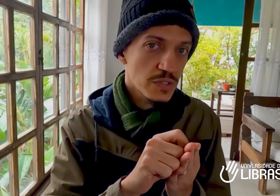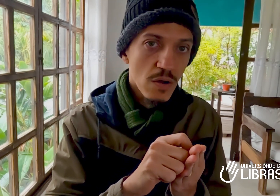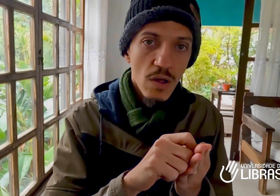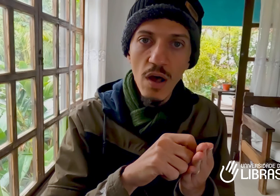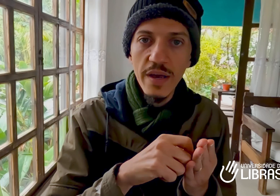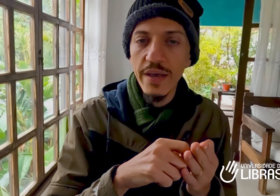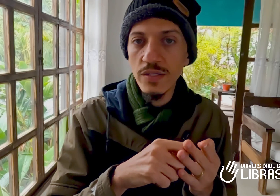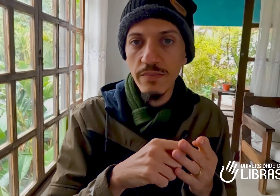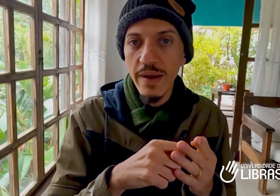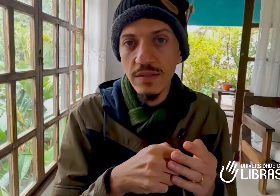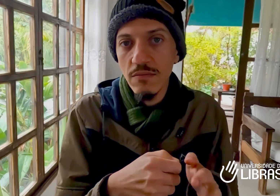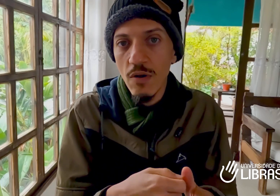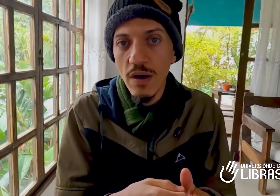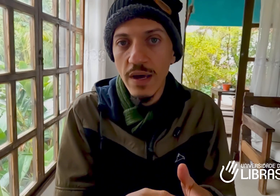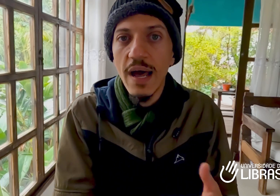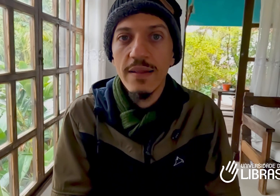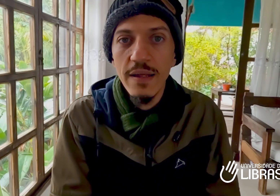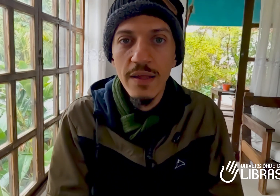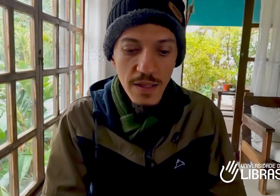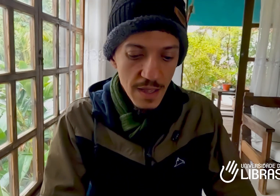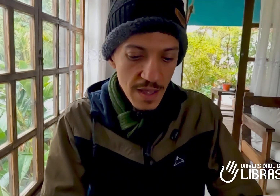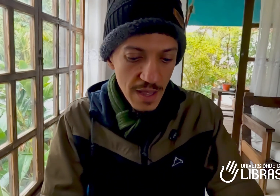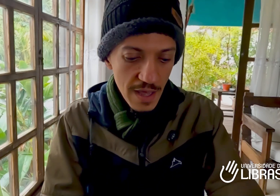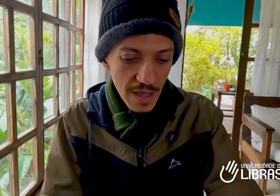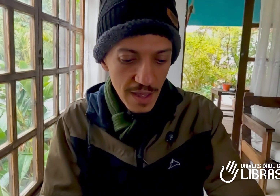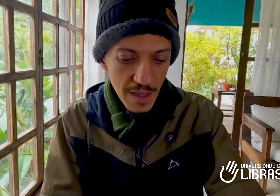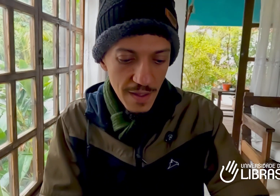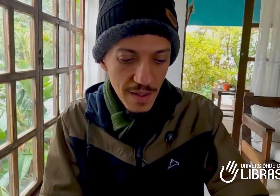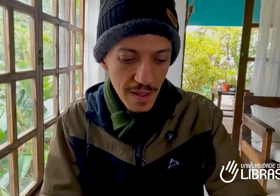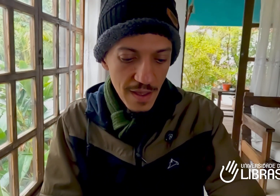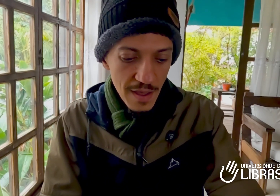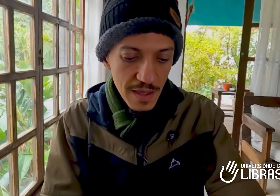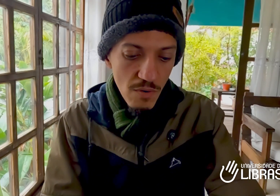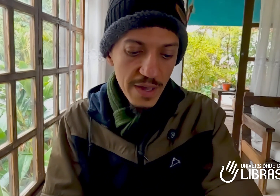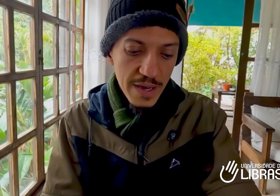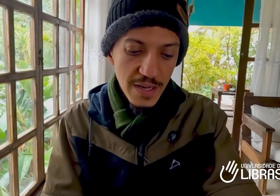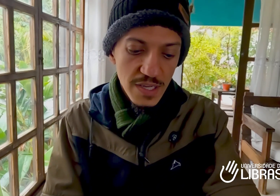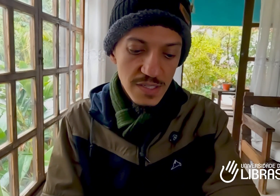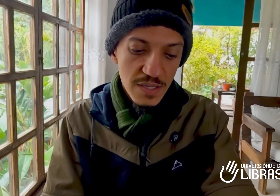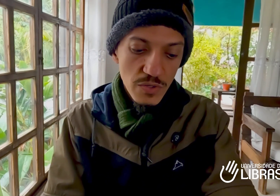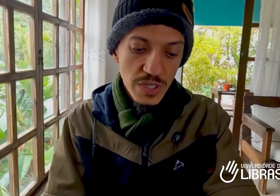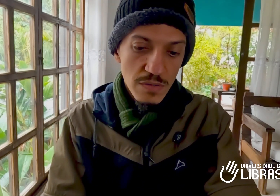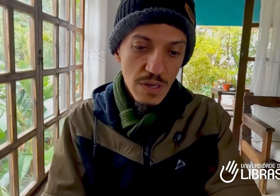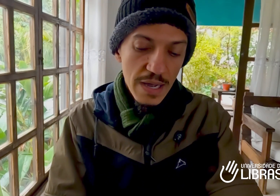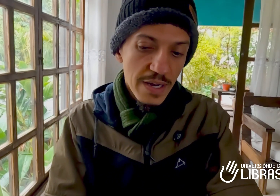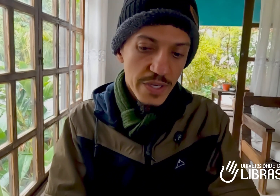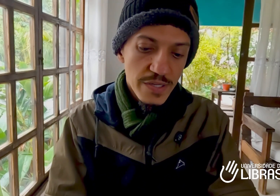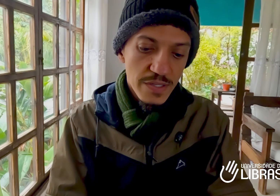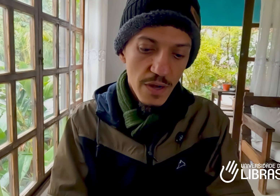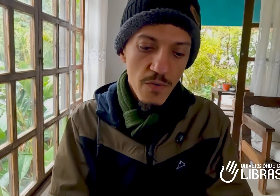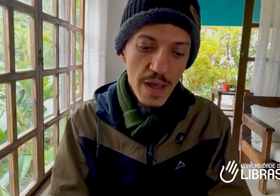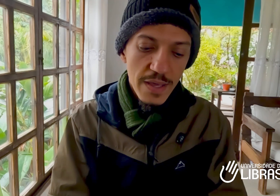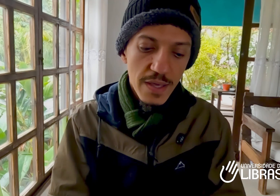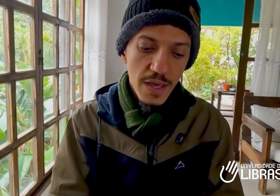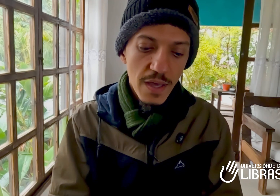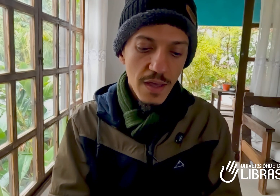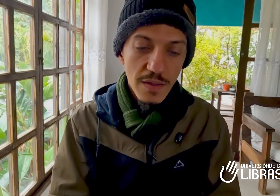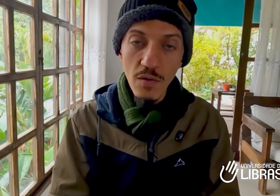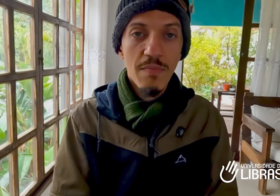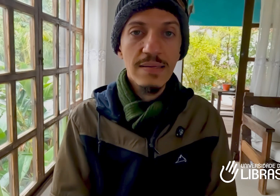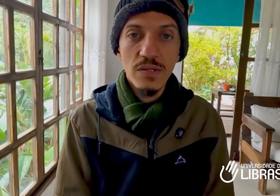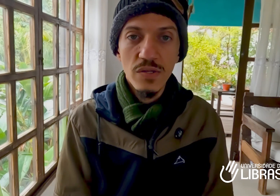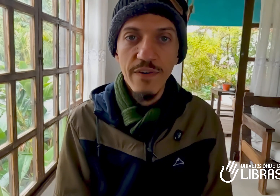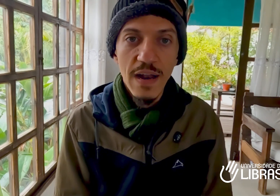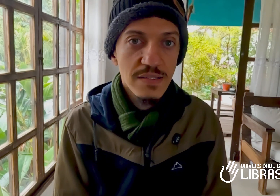gente que só coloca isso, mas não coloca nada, né? E qual que é a grande questão disso? A grande questão é que